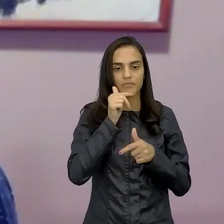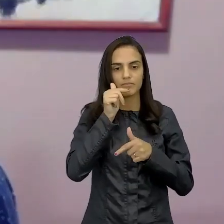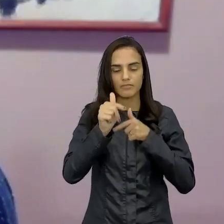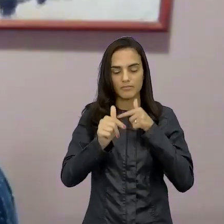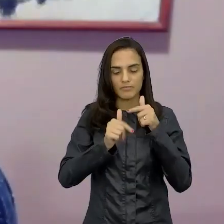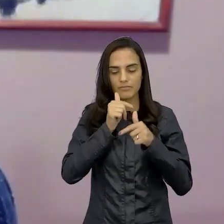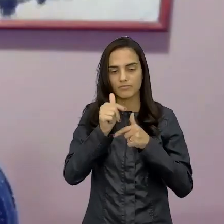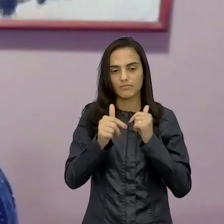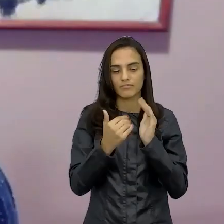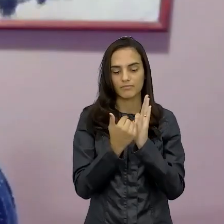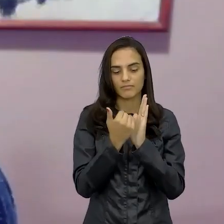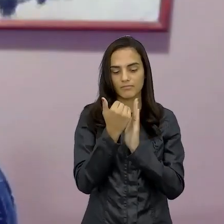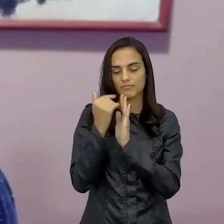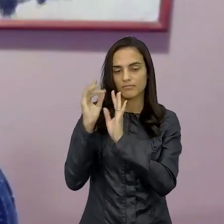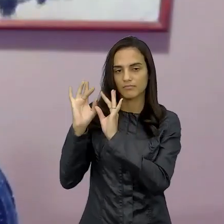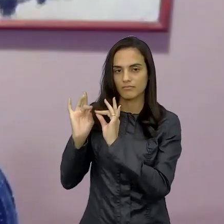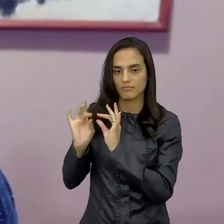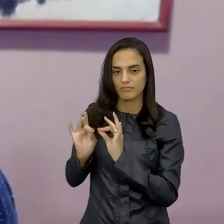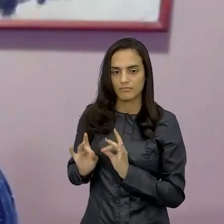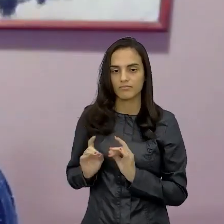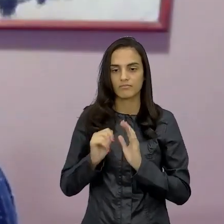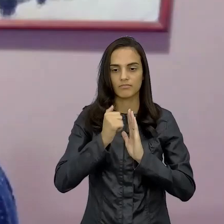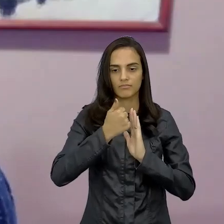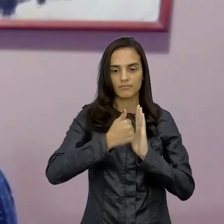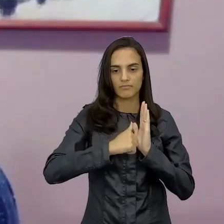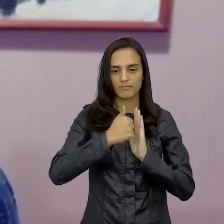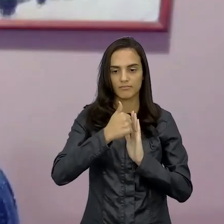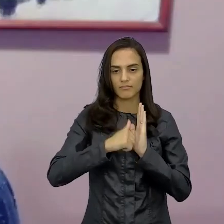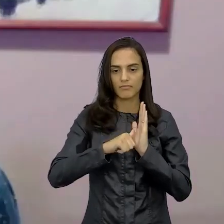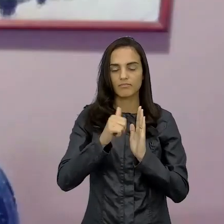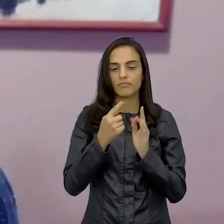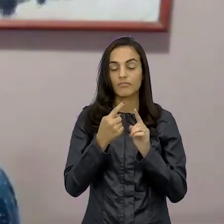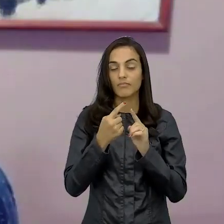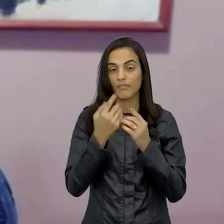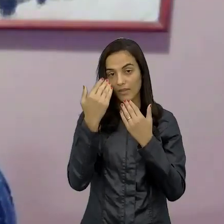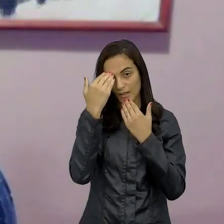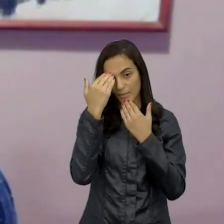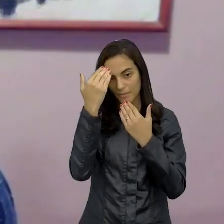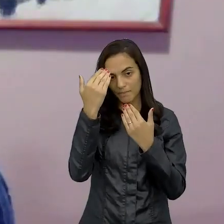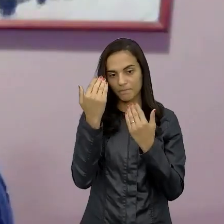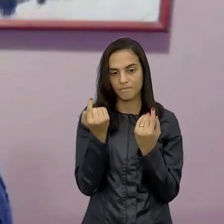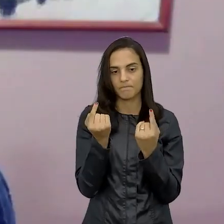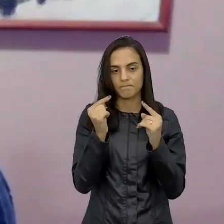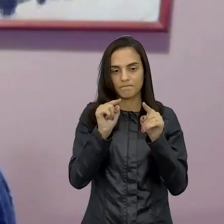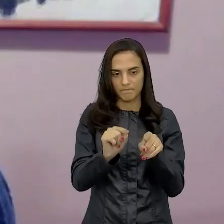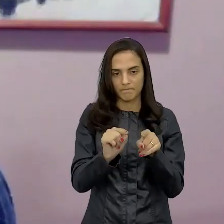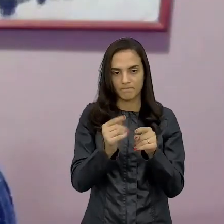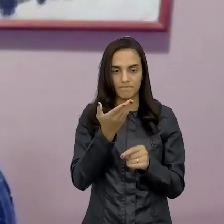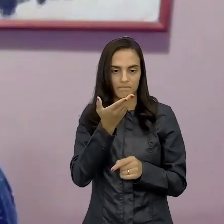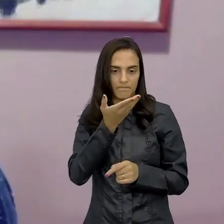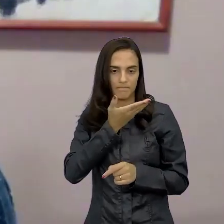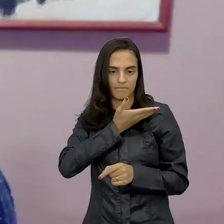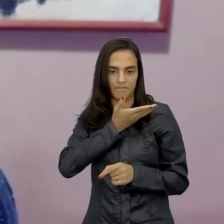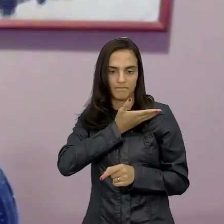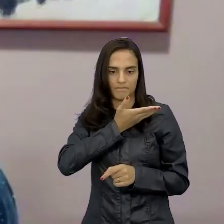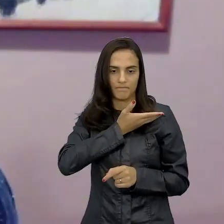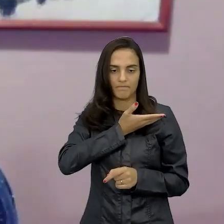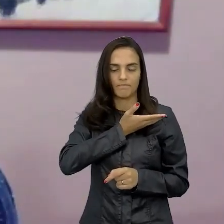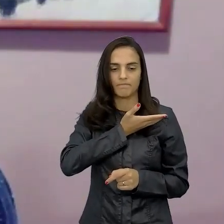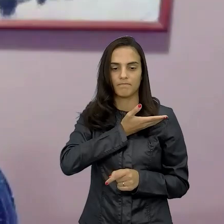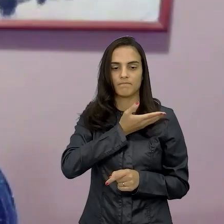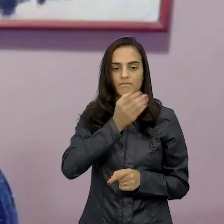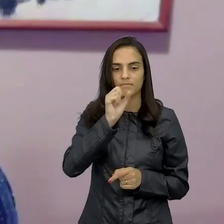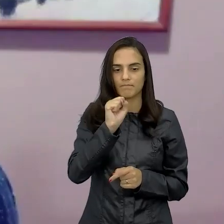trataremos mais especialmente das avaliações e agradeço a parceria com a minha colega e minha